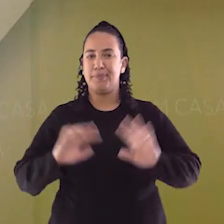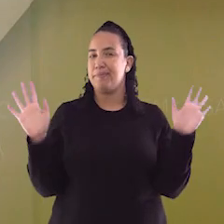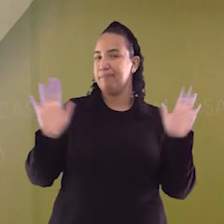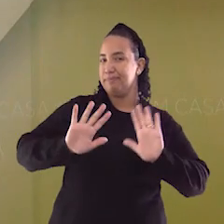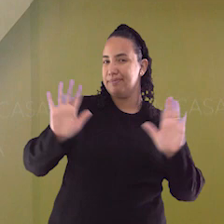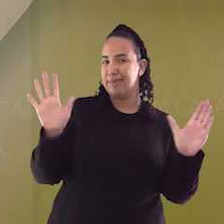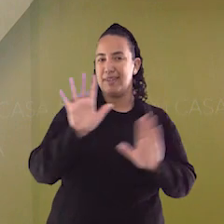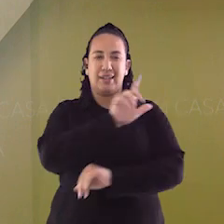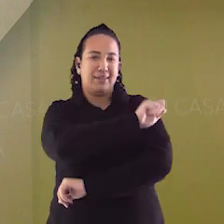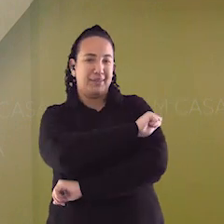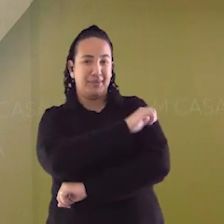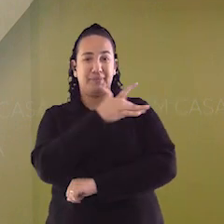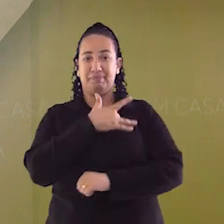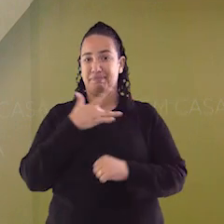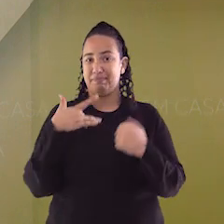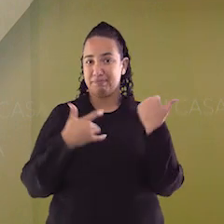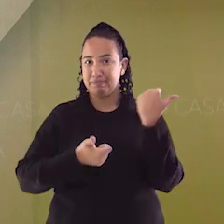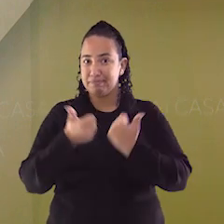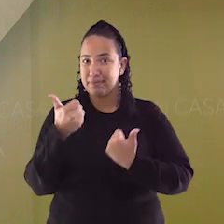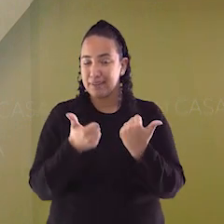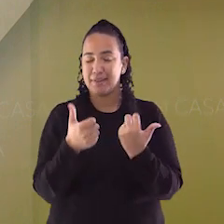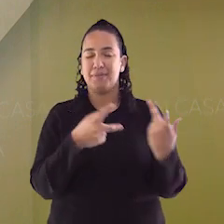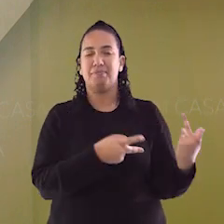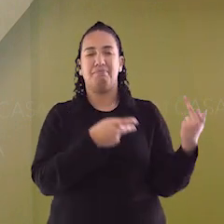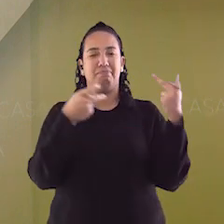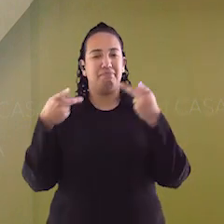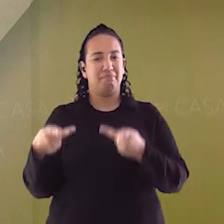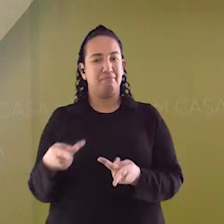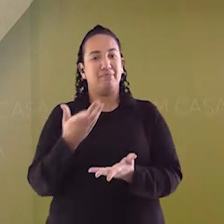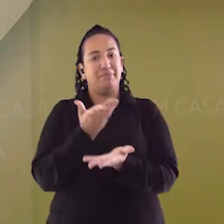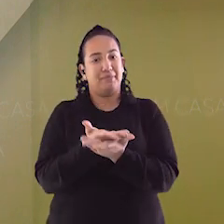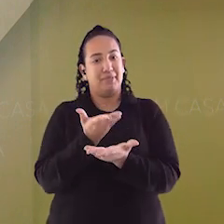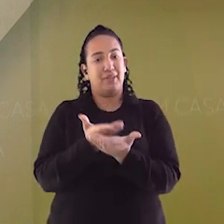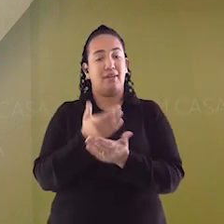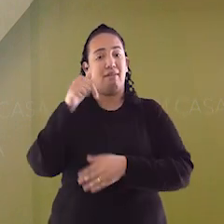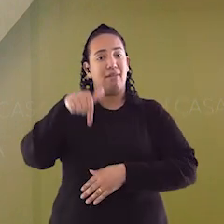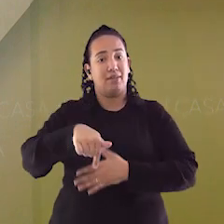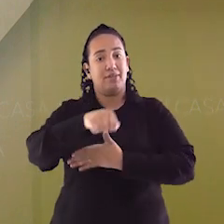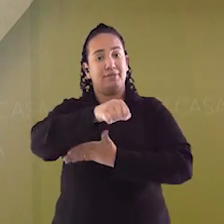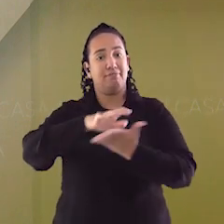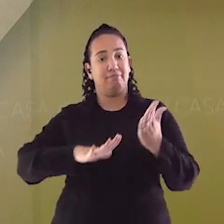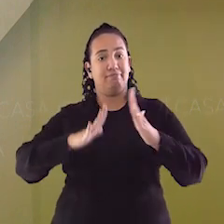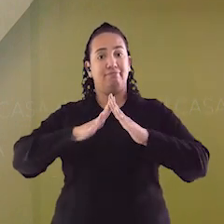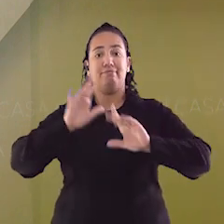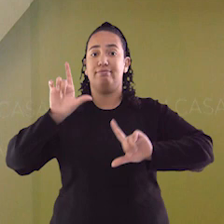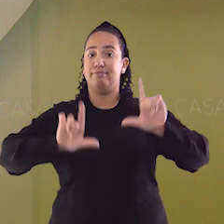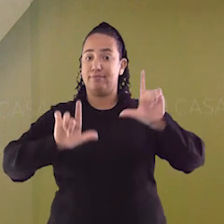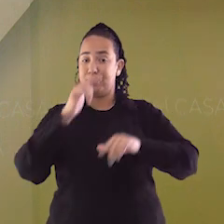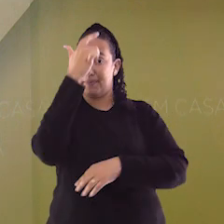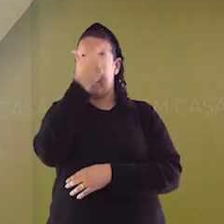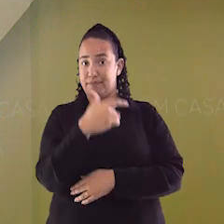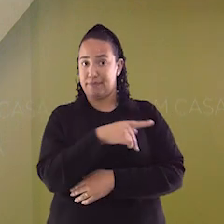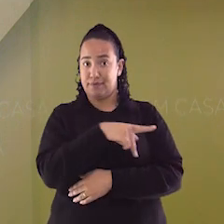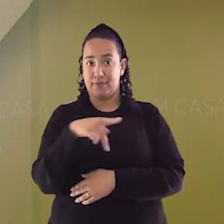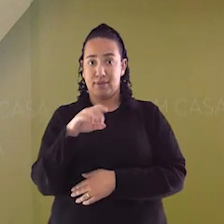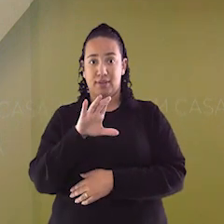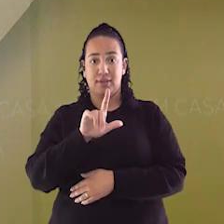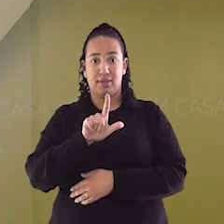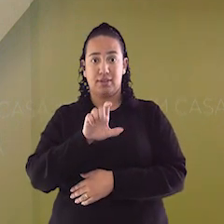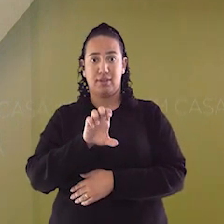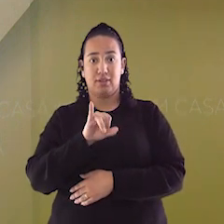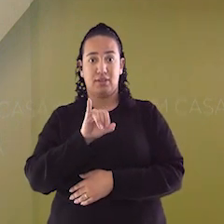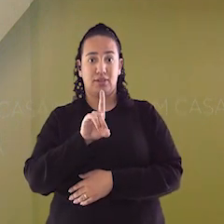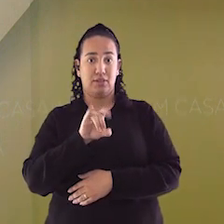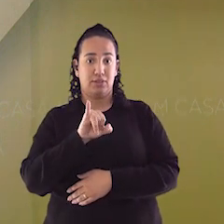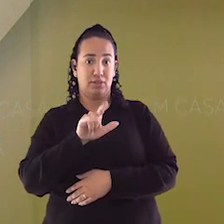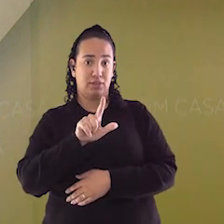Olá, estudantes! Tudo bem com vocês? Sejam bem-vindos a mais uma aula no Dever em Casa na TV. Eu sou a professora Cleidilene, da